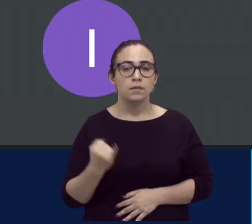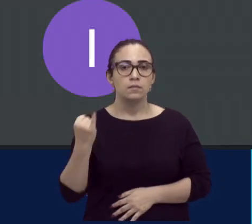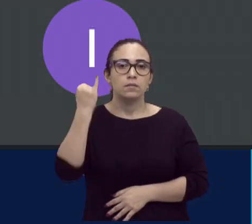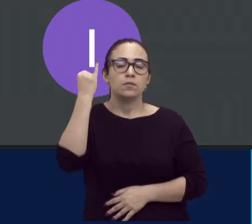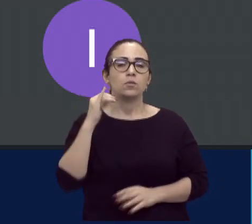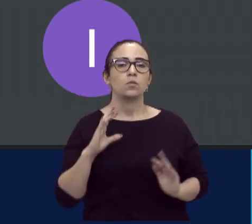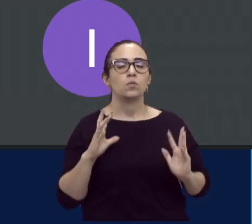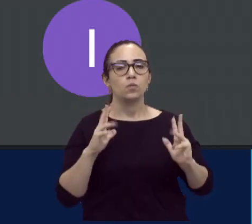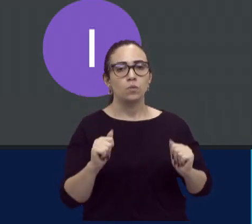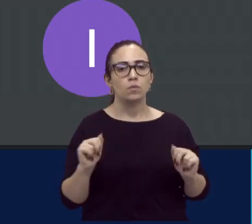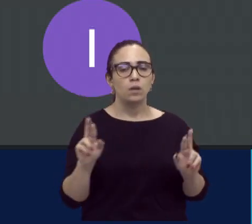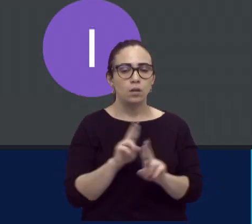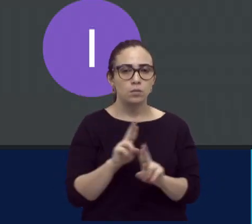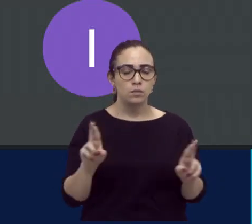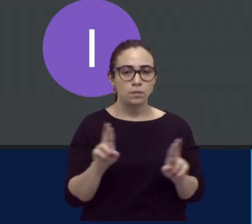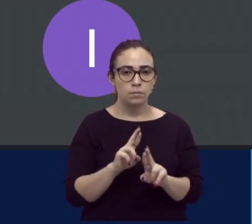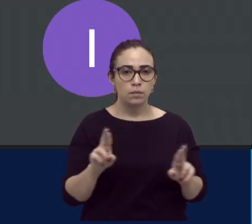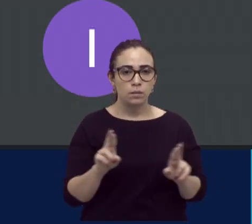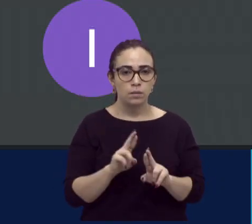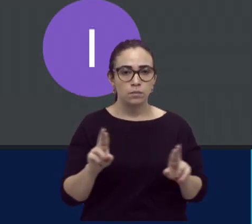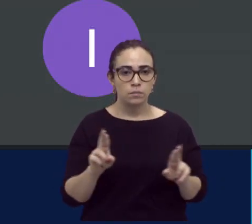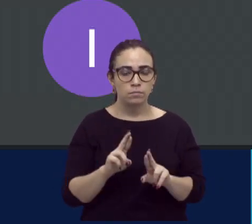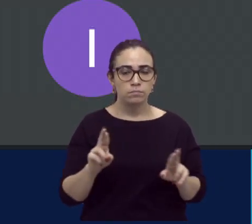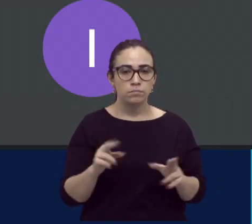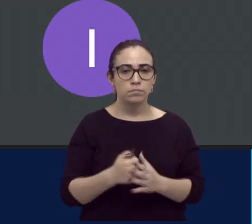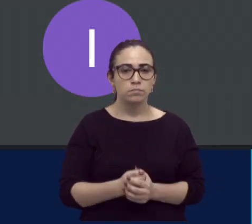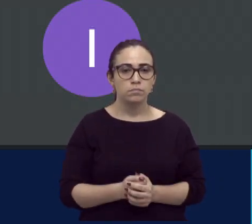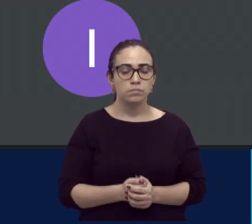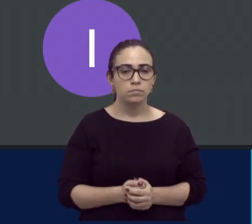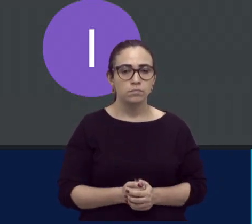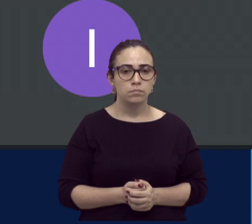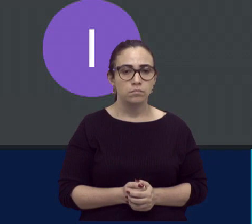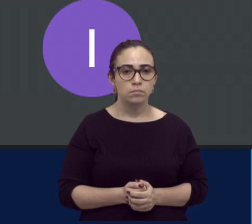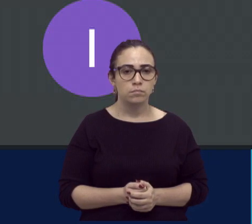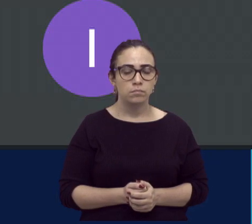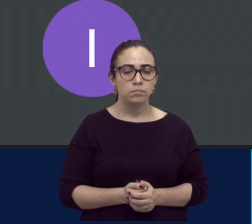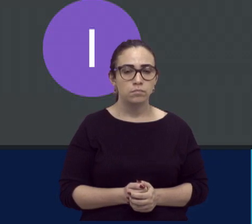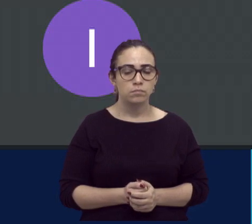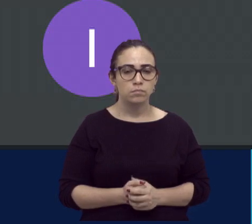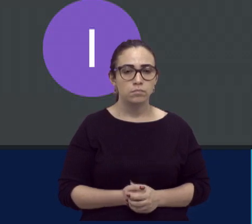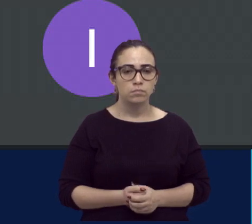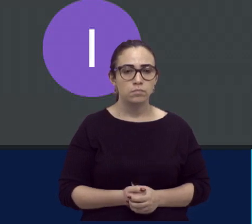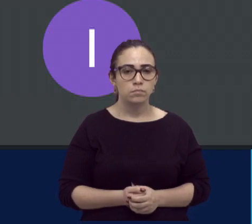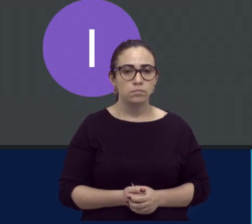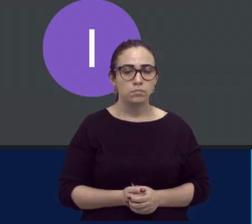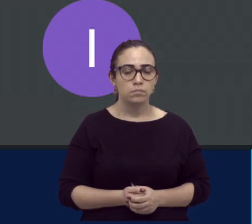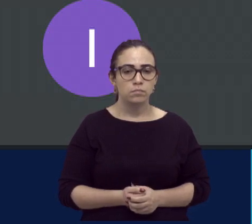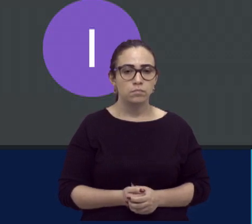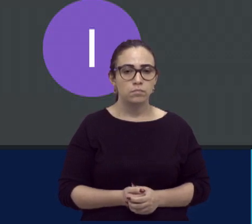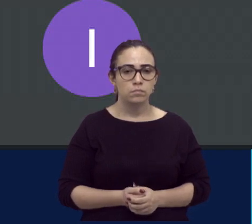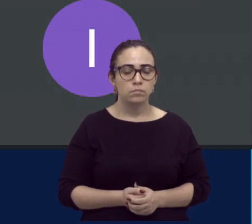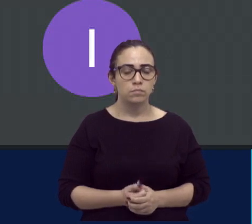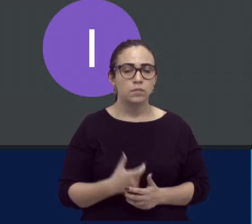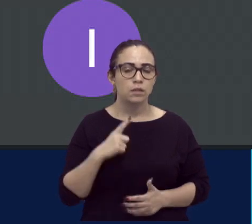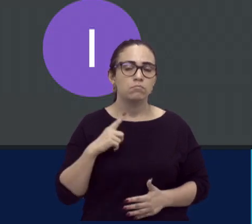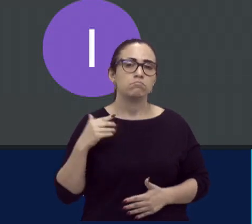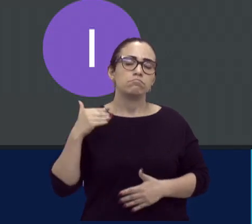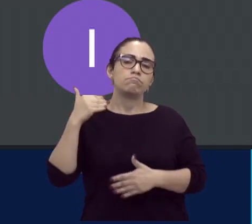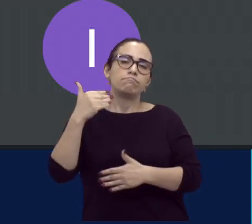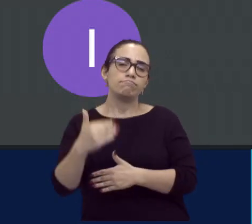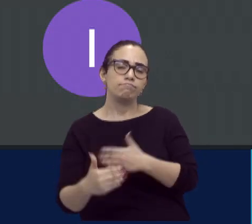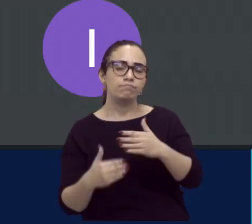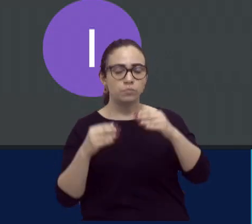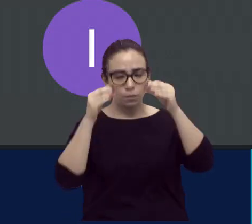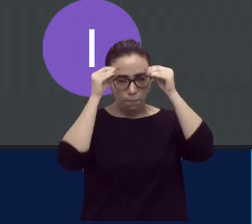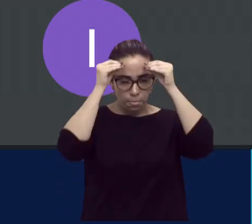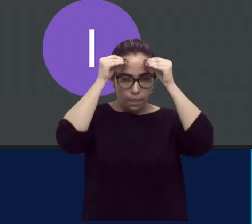todos os nossos relacionamentos. Todos, gente. É uma construção,